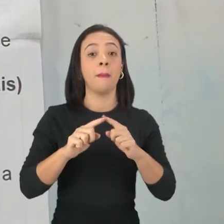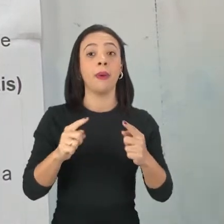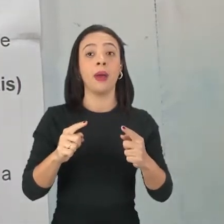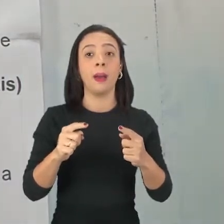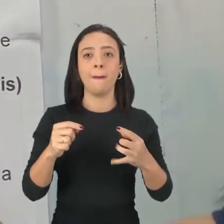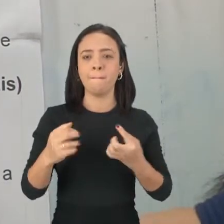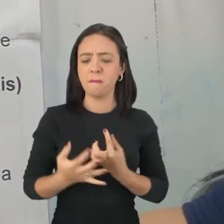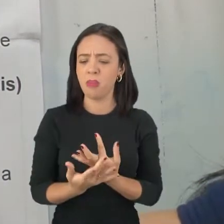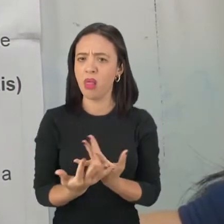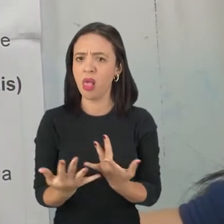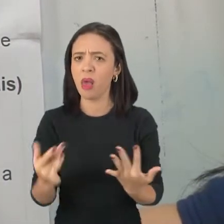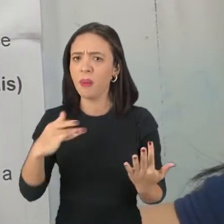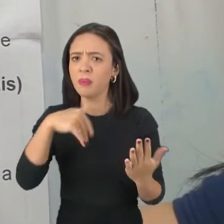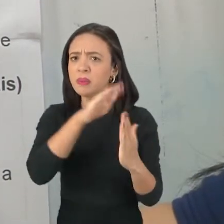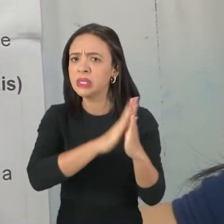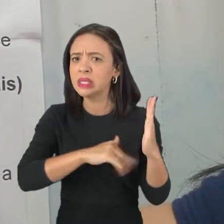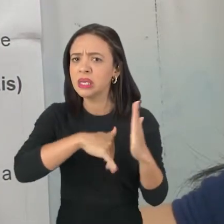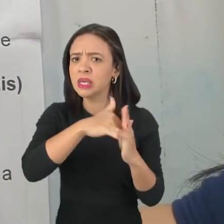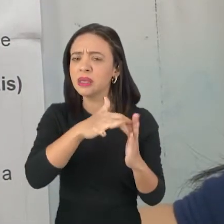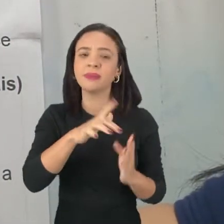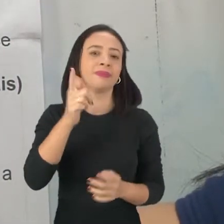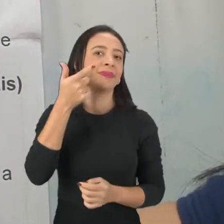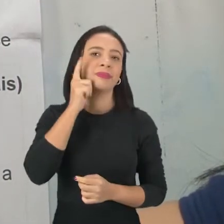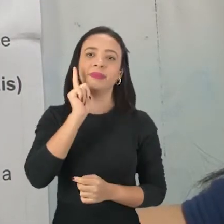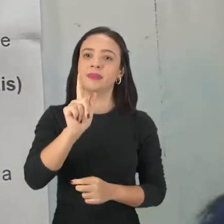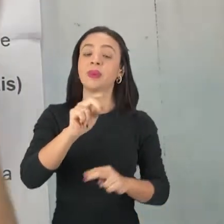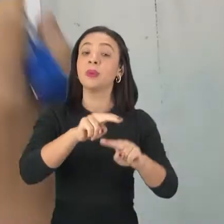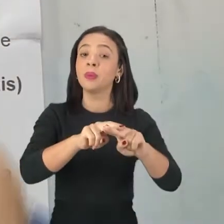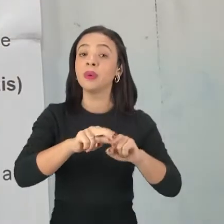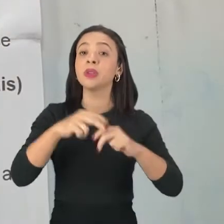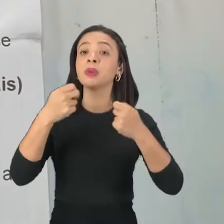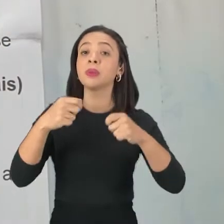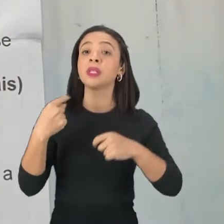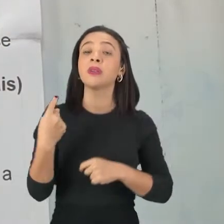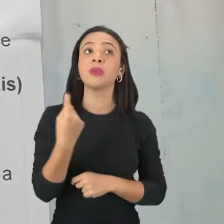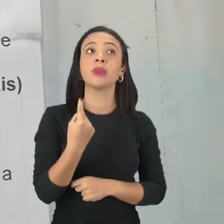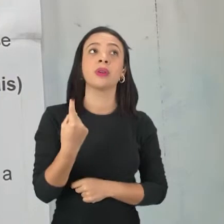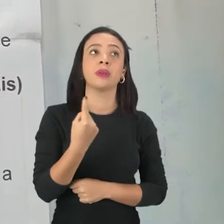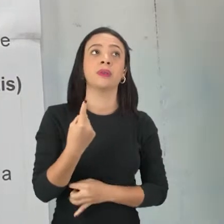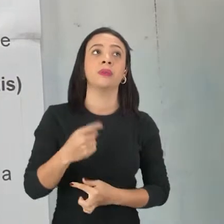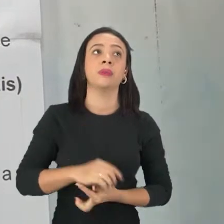plantação né então aqui o Sheik tá no